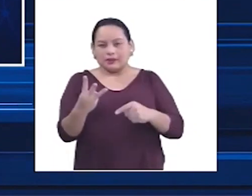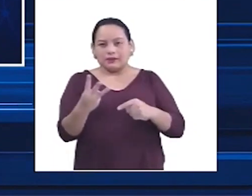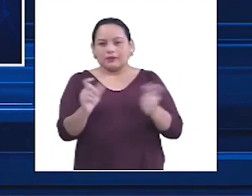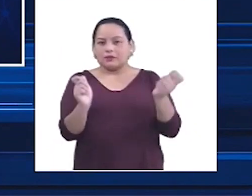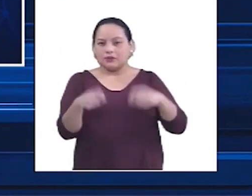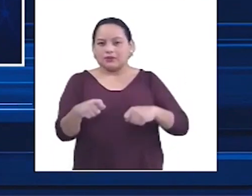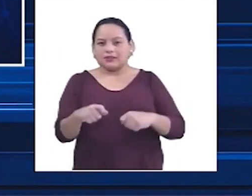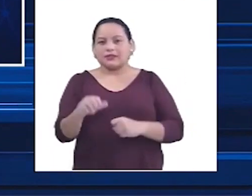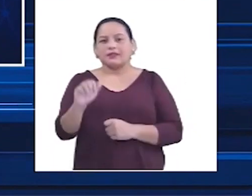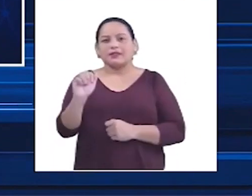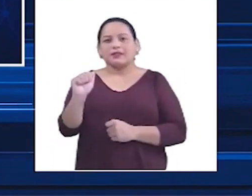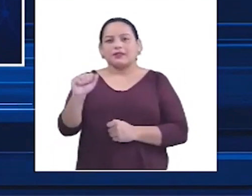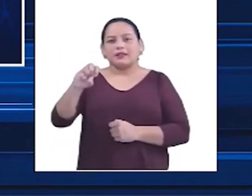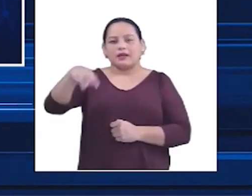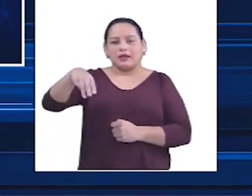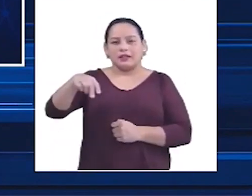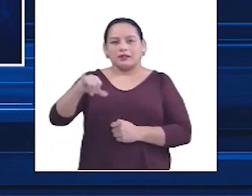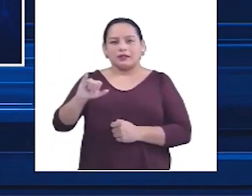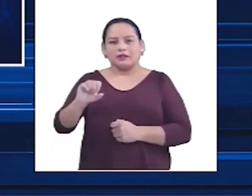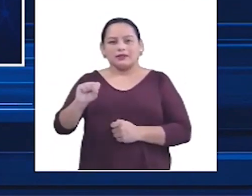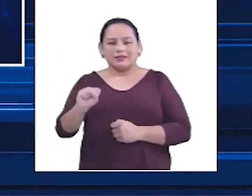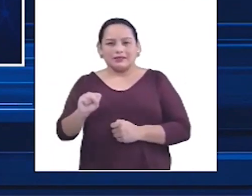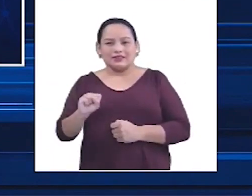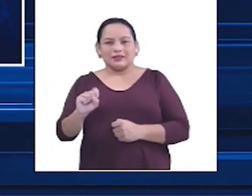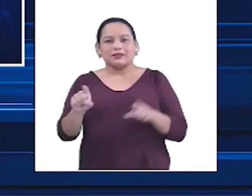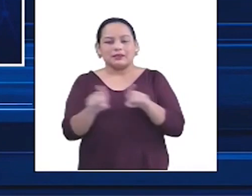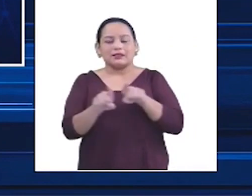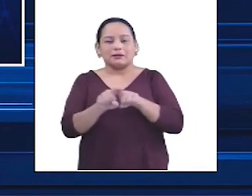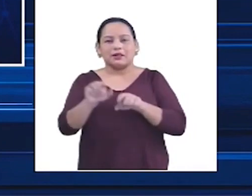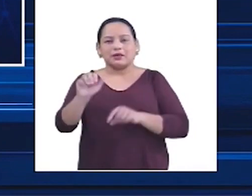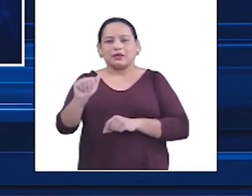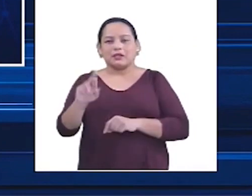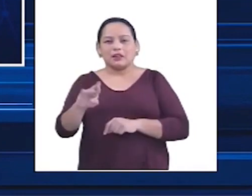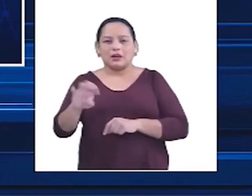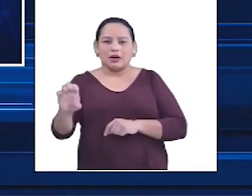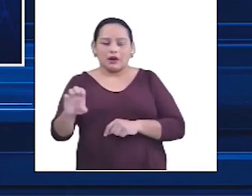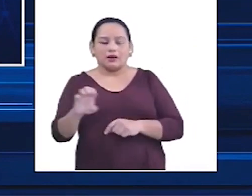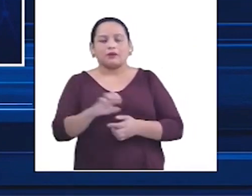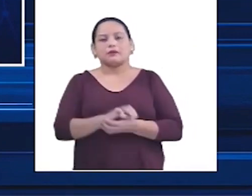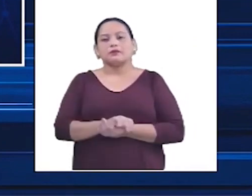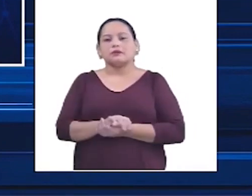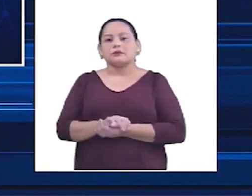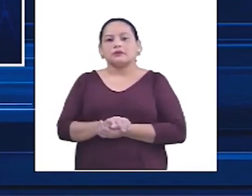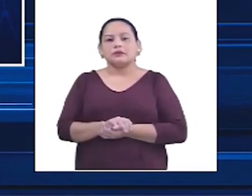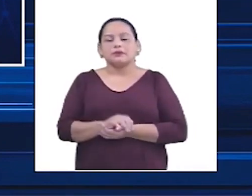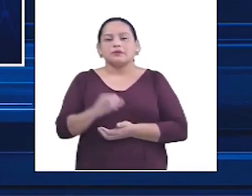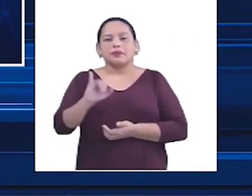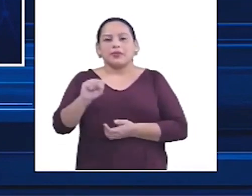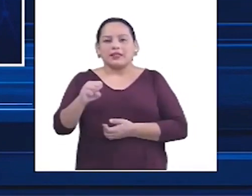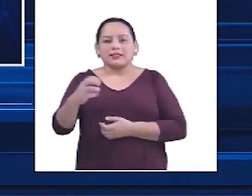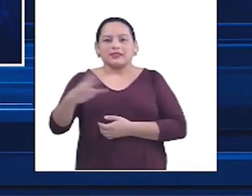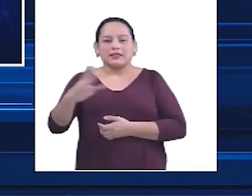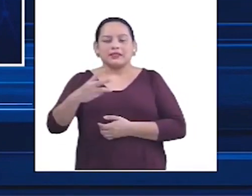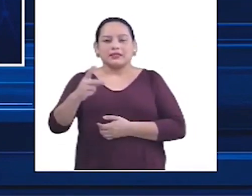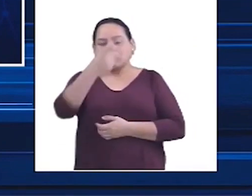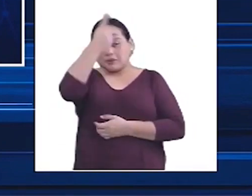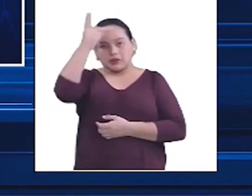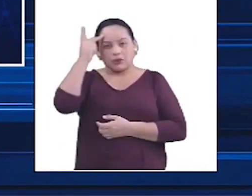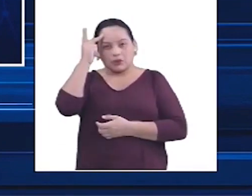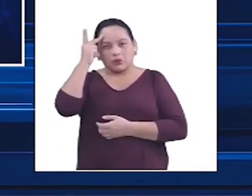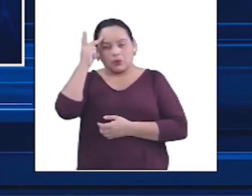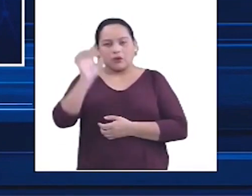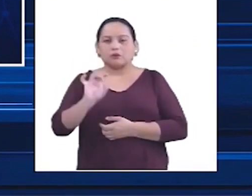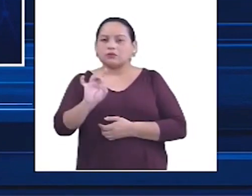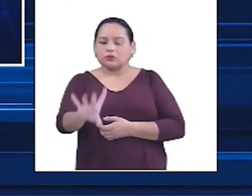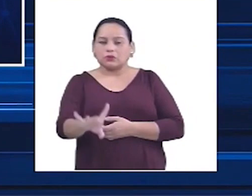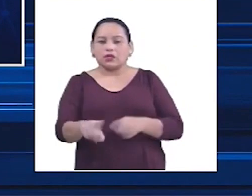am, is e are, né? O am somente com primeira pessoa do singular, o is com terceira pessoa do singular,